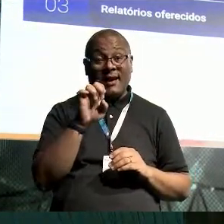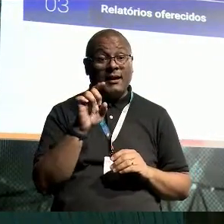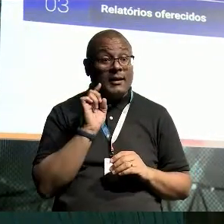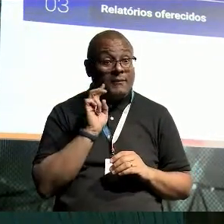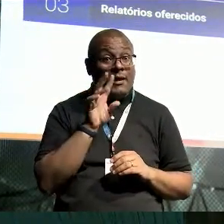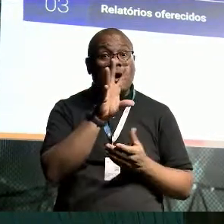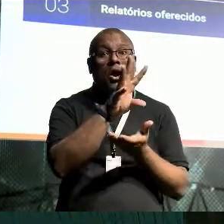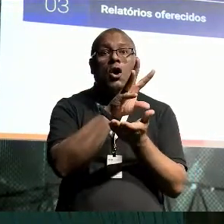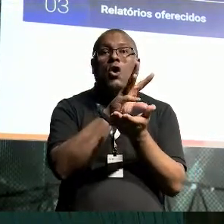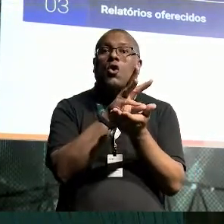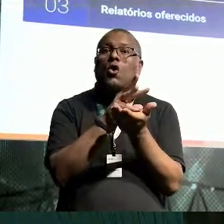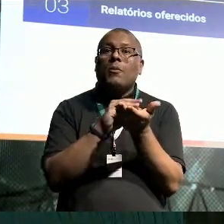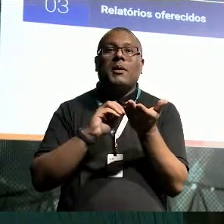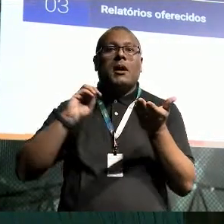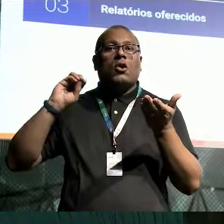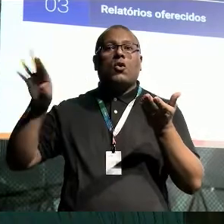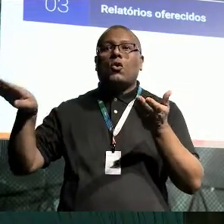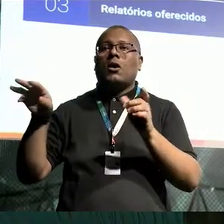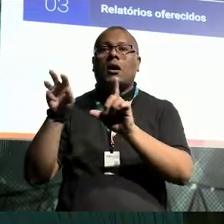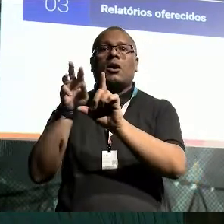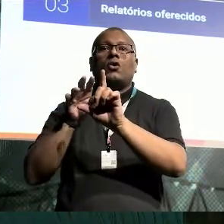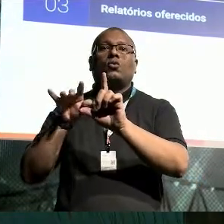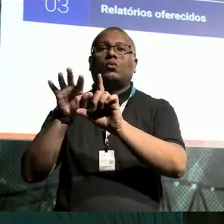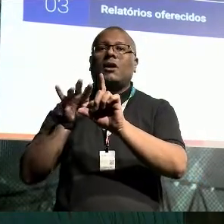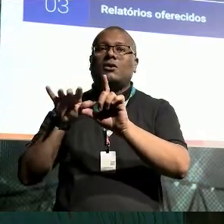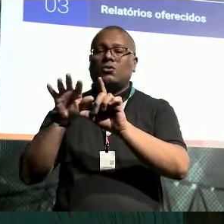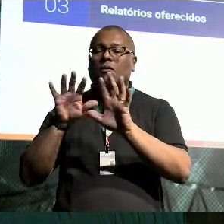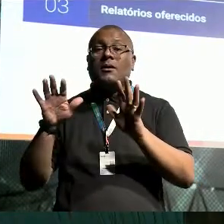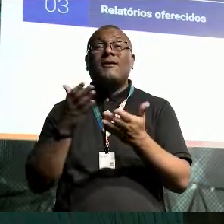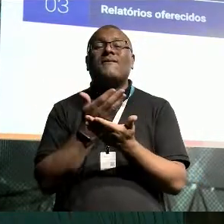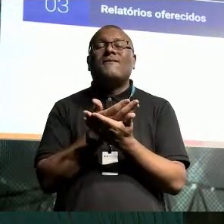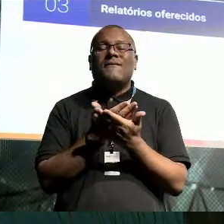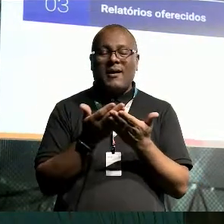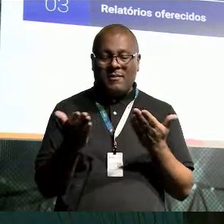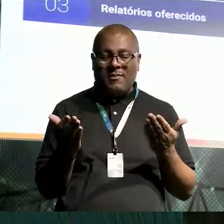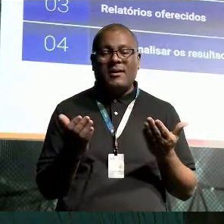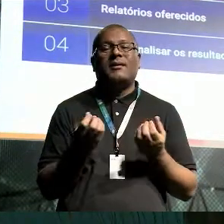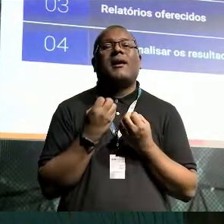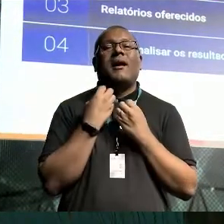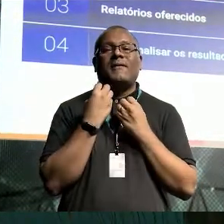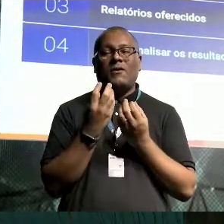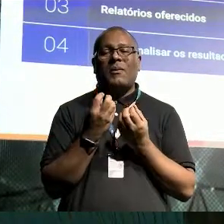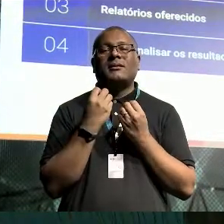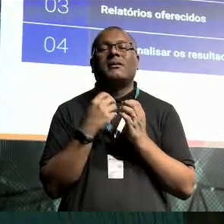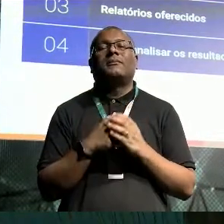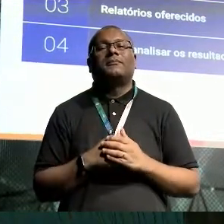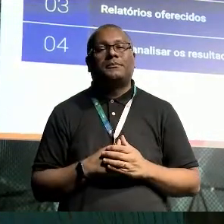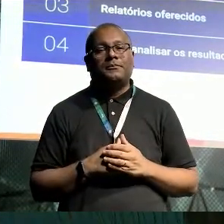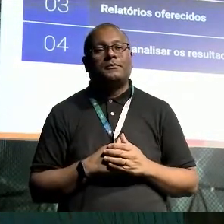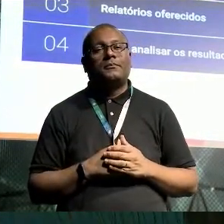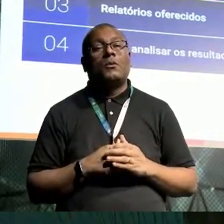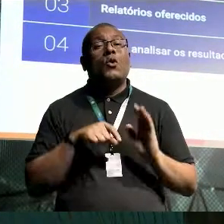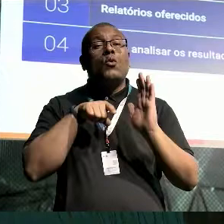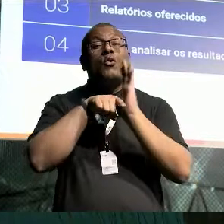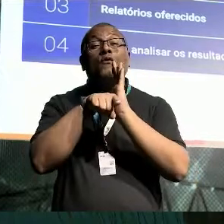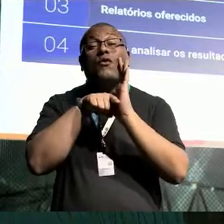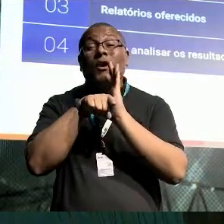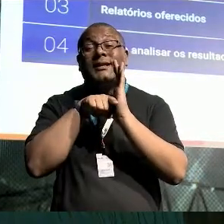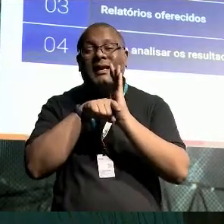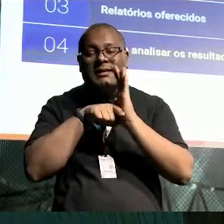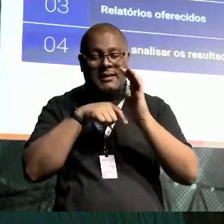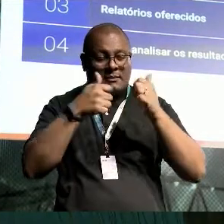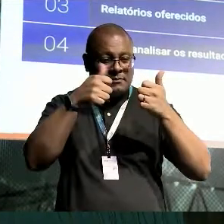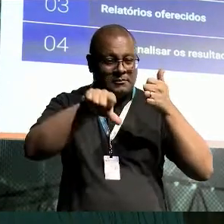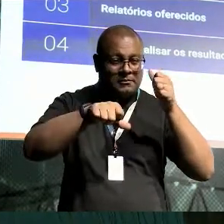que imediatamente copiar e colar em algum lugar, porque você vai perder aquela informação. Como que eu vou analisar? Então, como eu